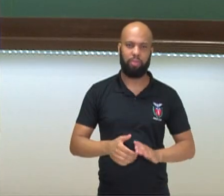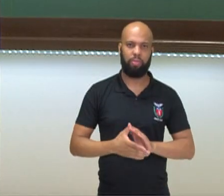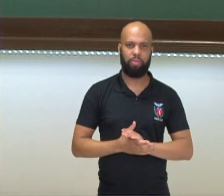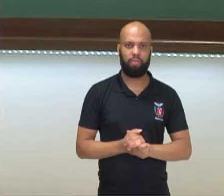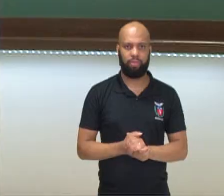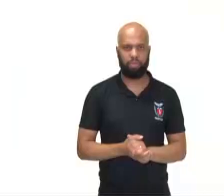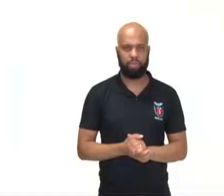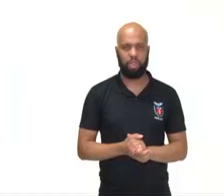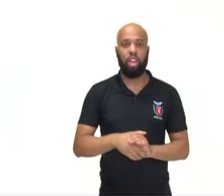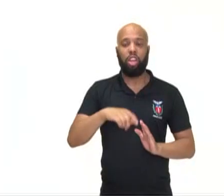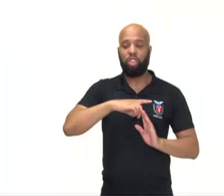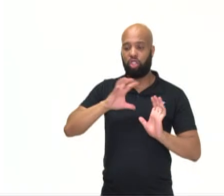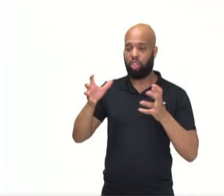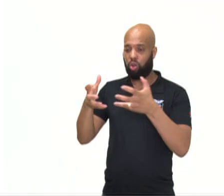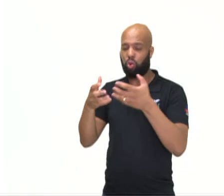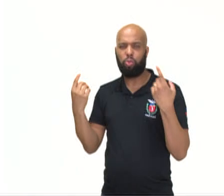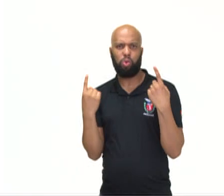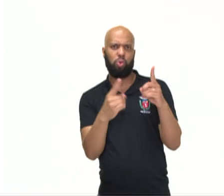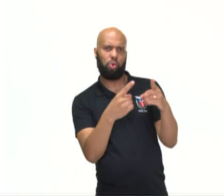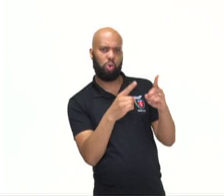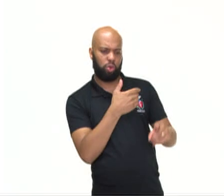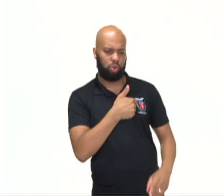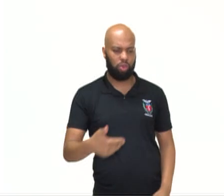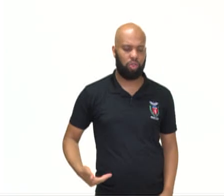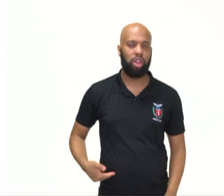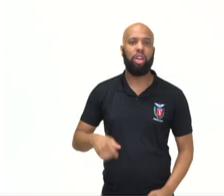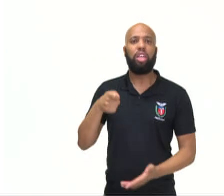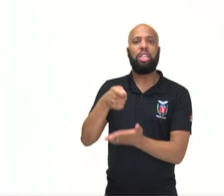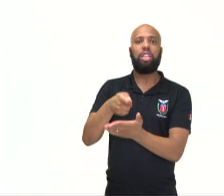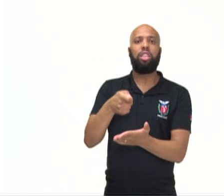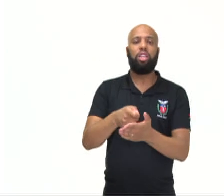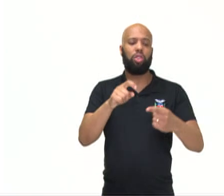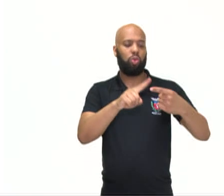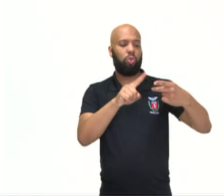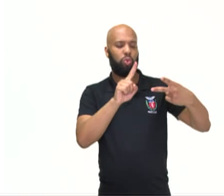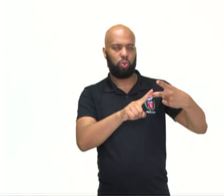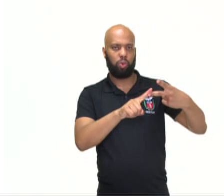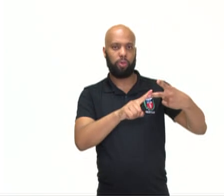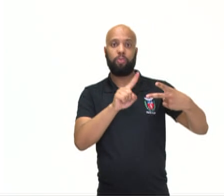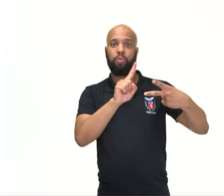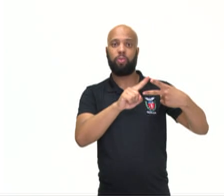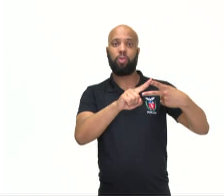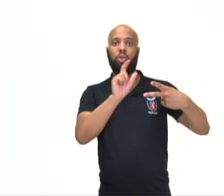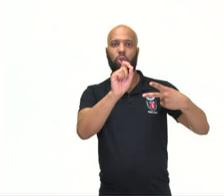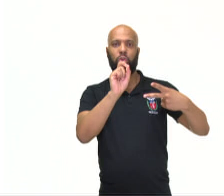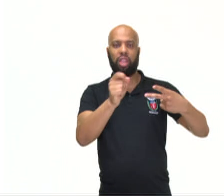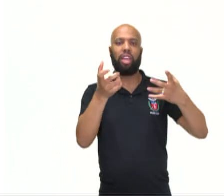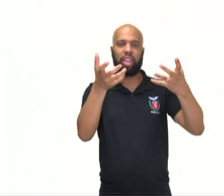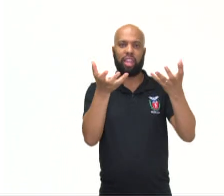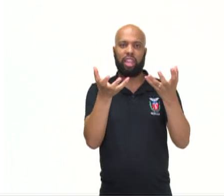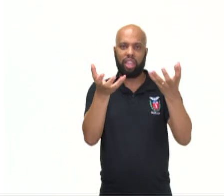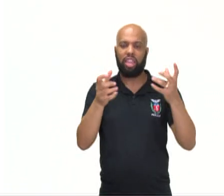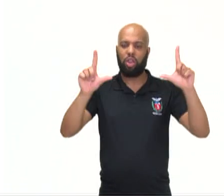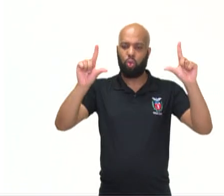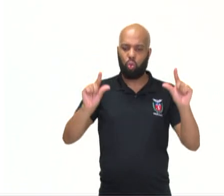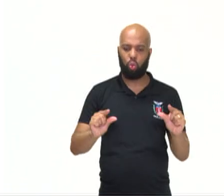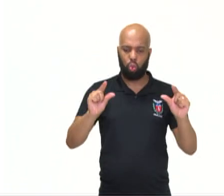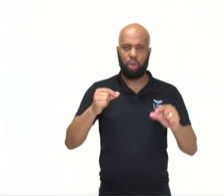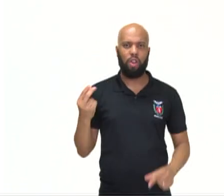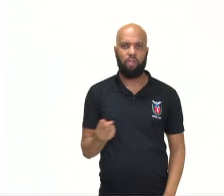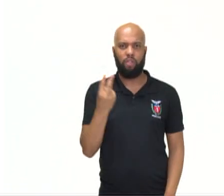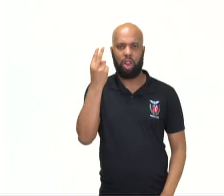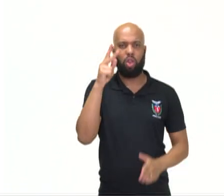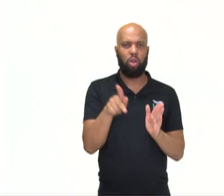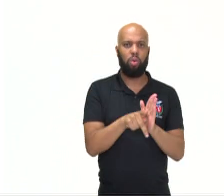os rebeldes eles exigiram basicamente duas coisas. Primeiro, a diminuição dos preços